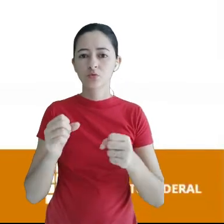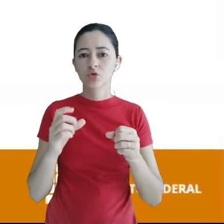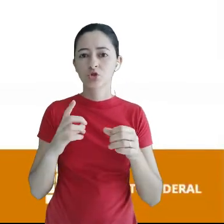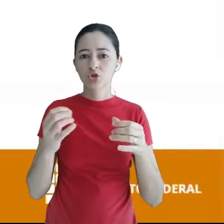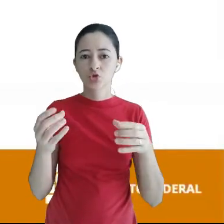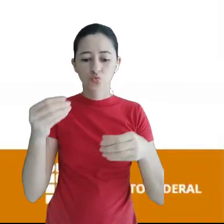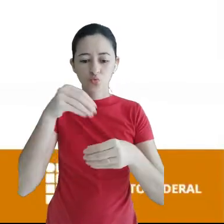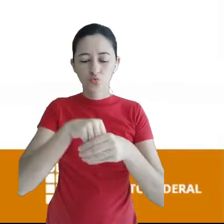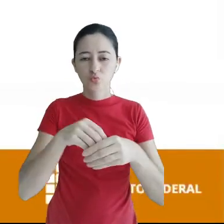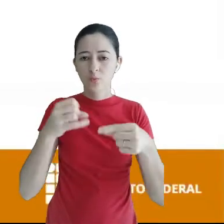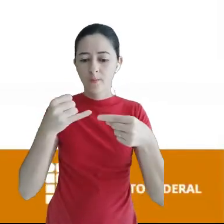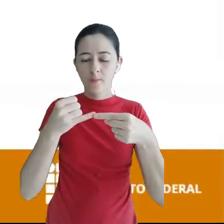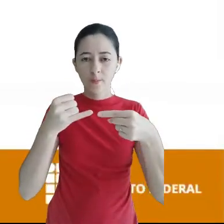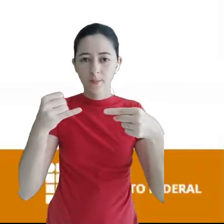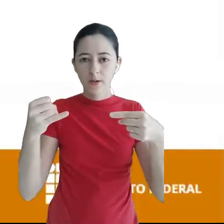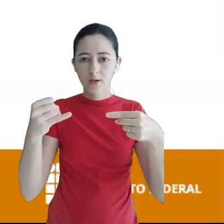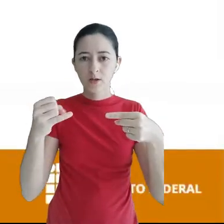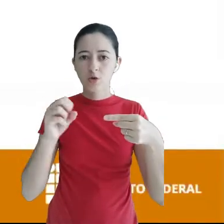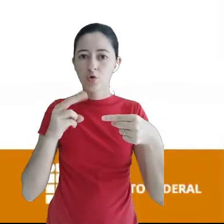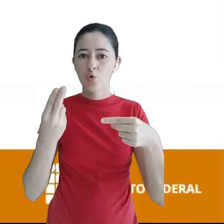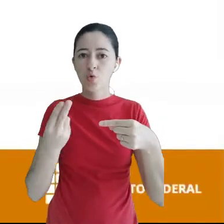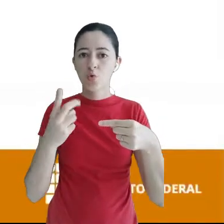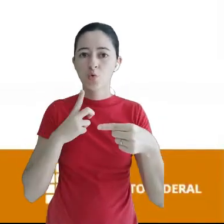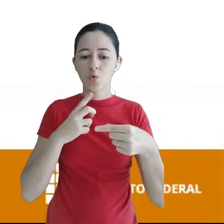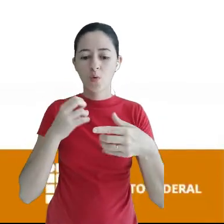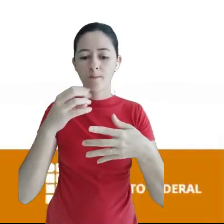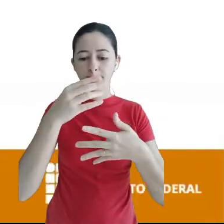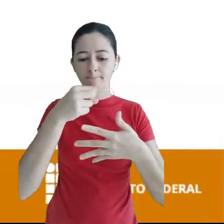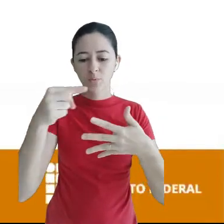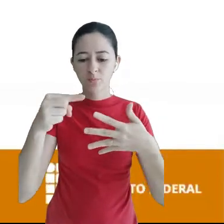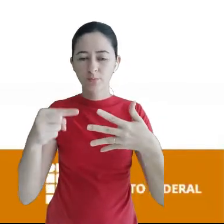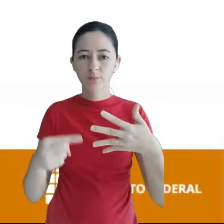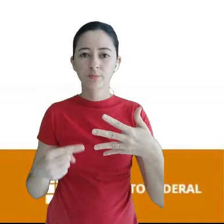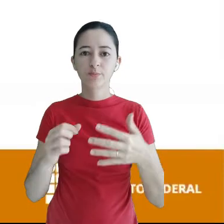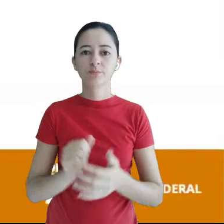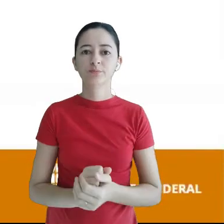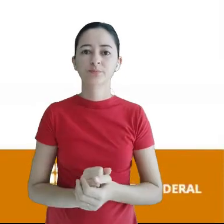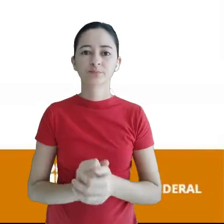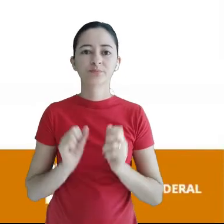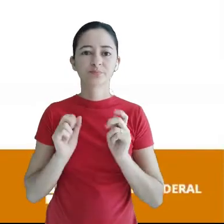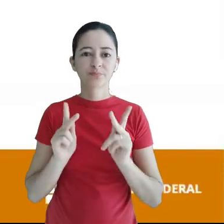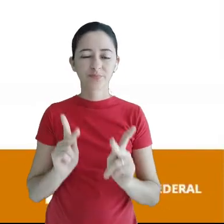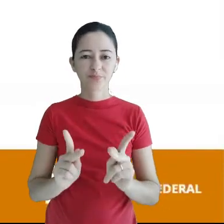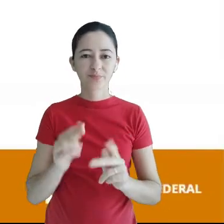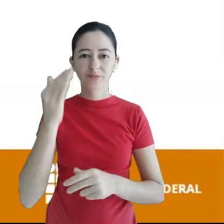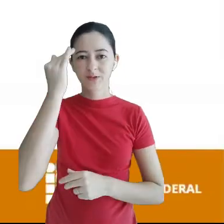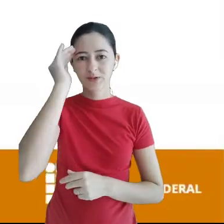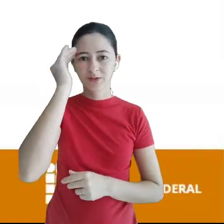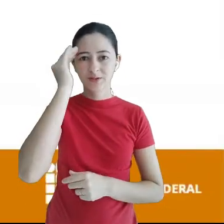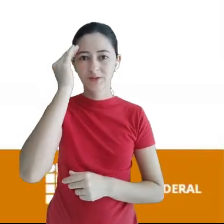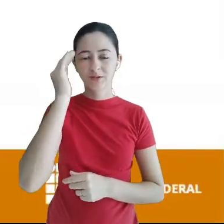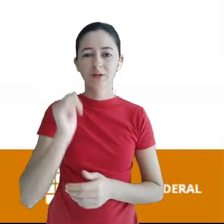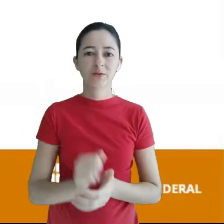linha só, ou você pode dividir isso em uma tabela. Está claro, galera? Beleza?